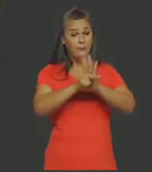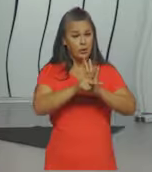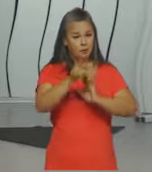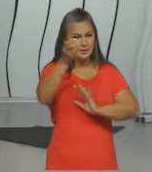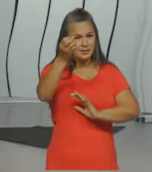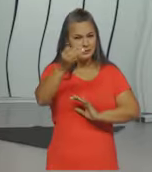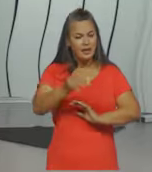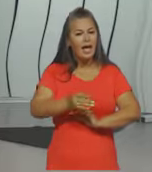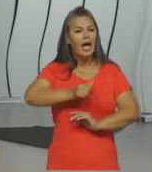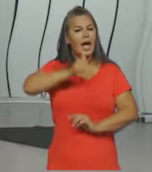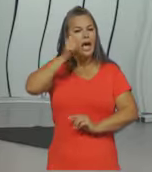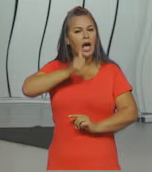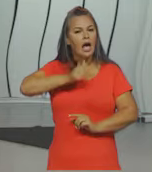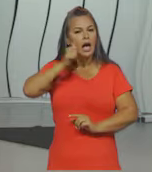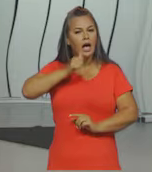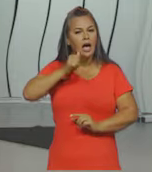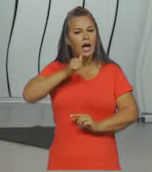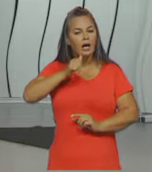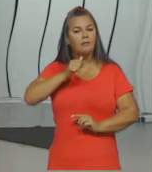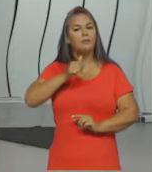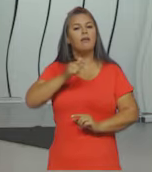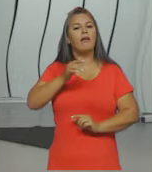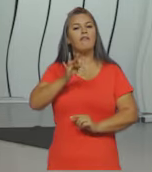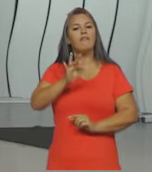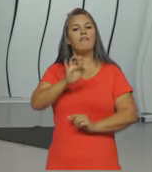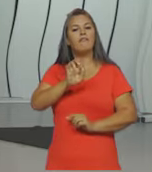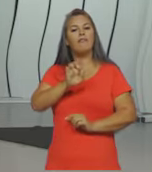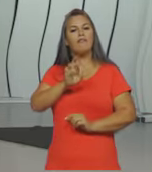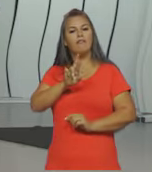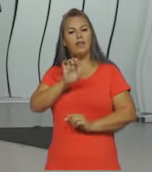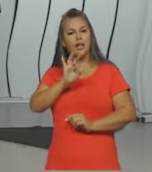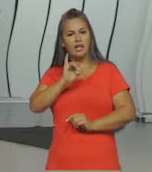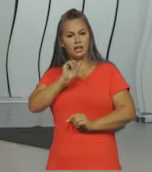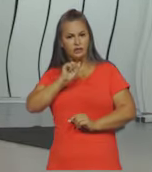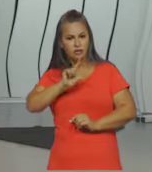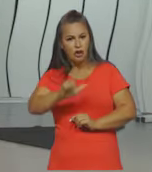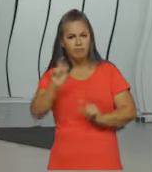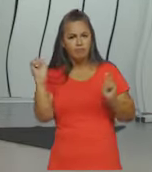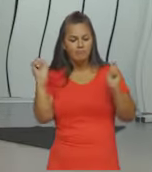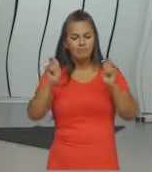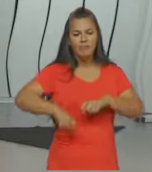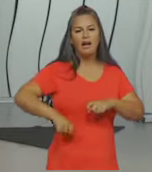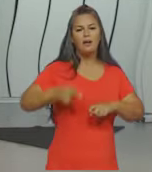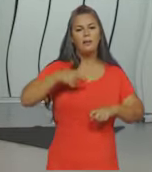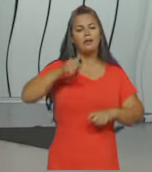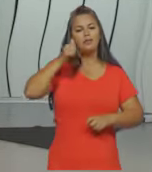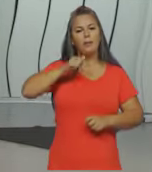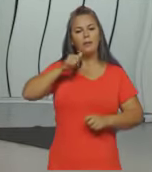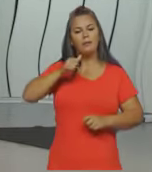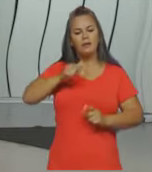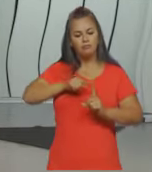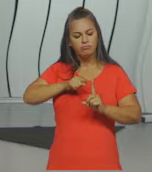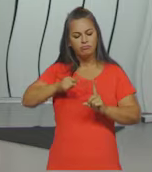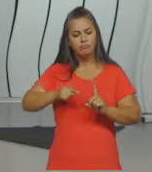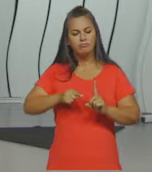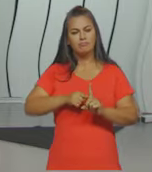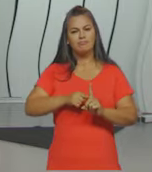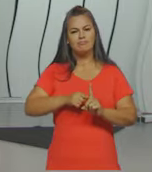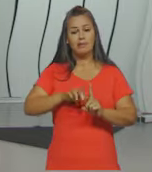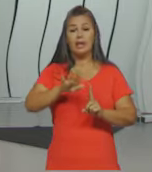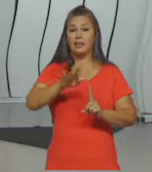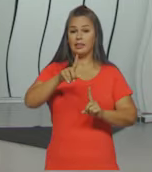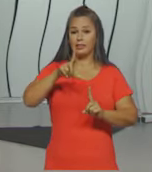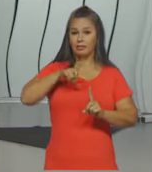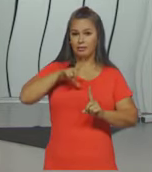fértil, que ela pode ter um filho, que ela pode reproduzir. Eu tenho eventos no cérebro, que